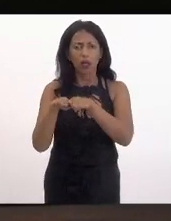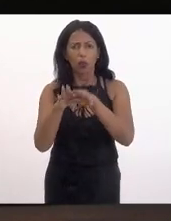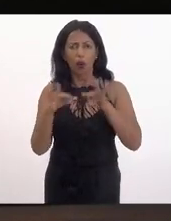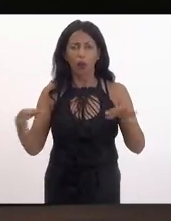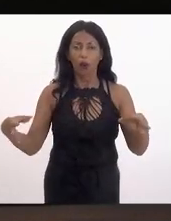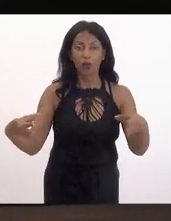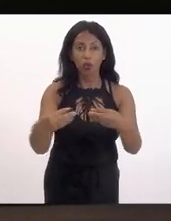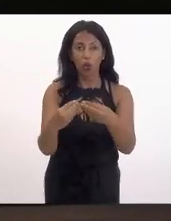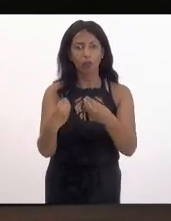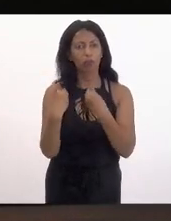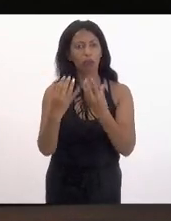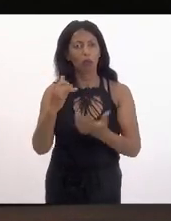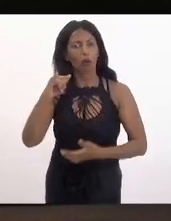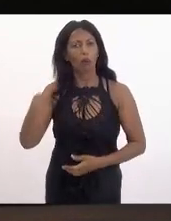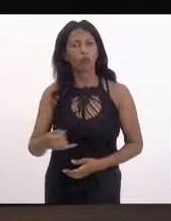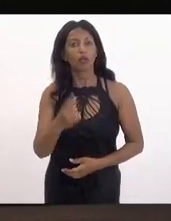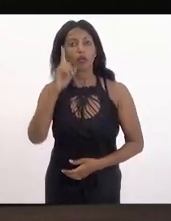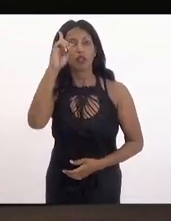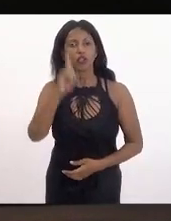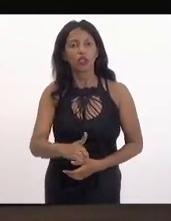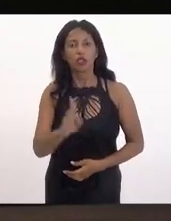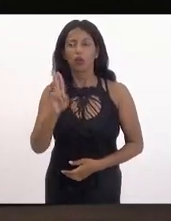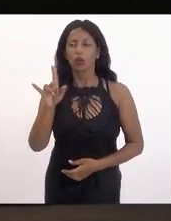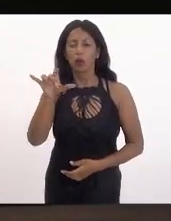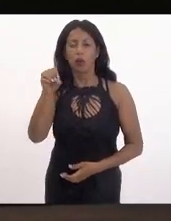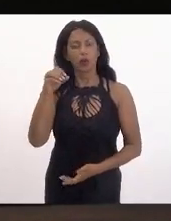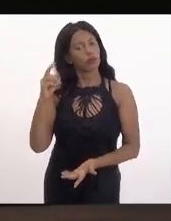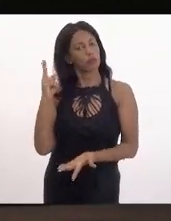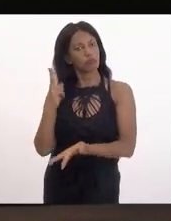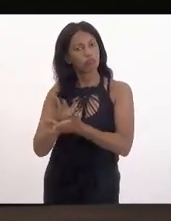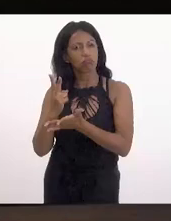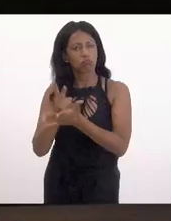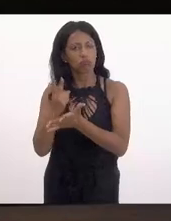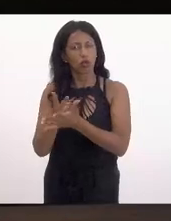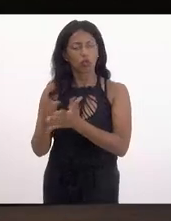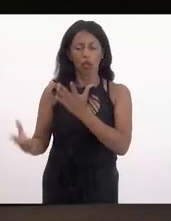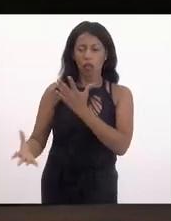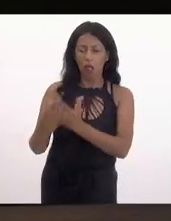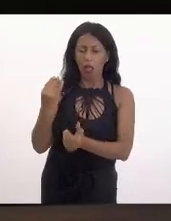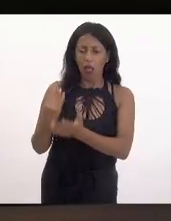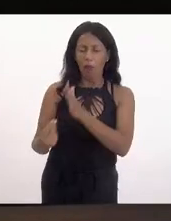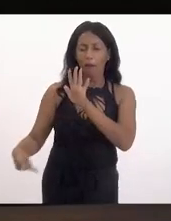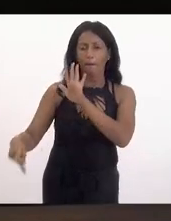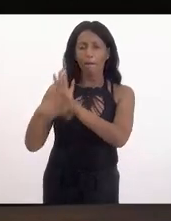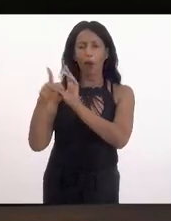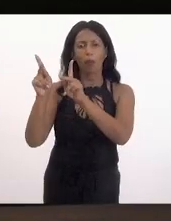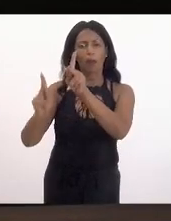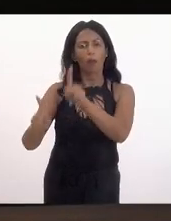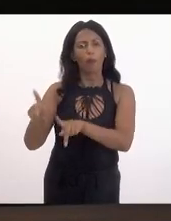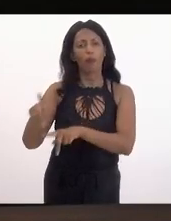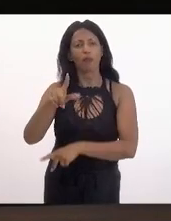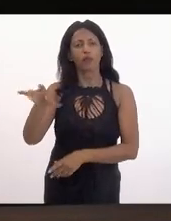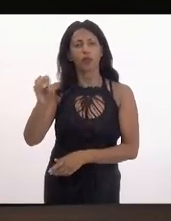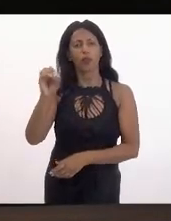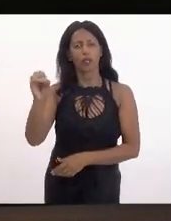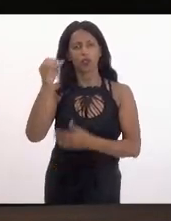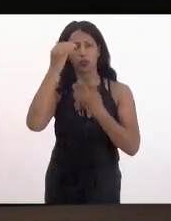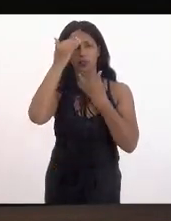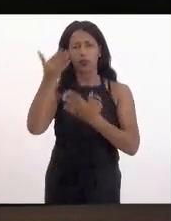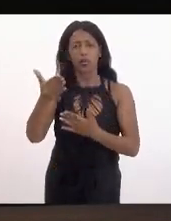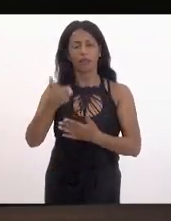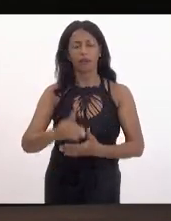dá oportunidade com essa flor é da o direito da UECE continuar nas mãos da população do povo da Zona Oeste Muito